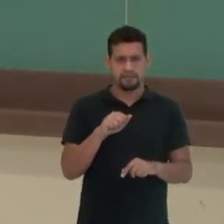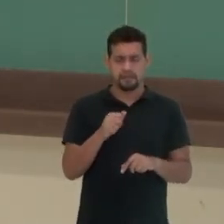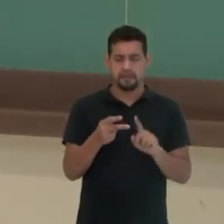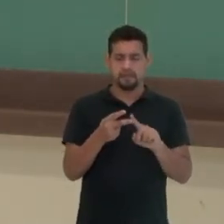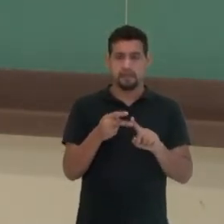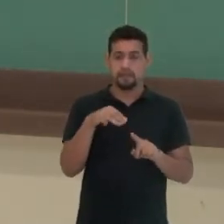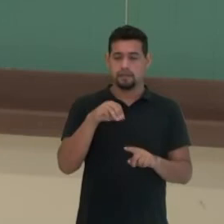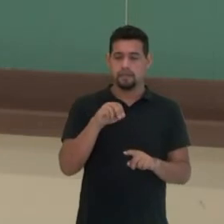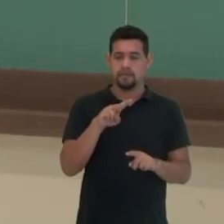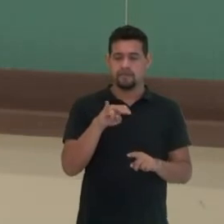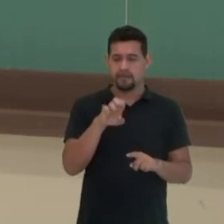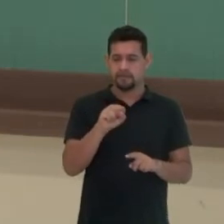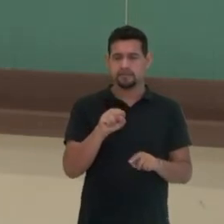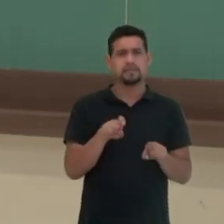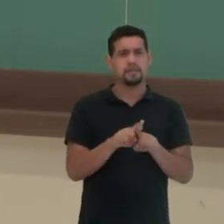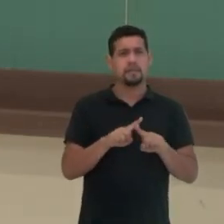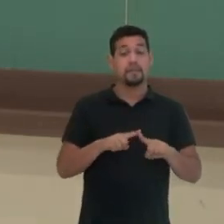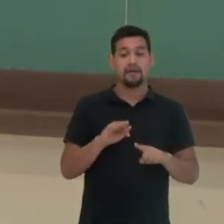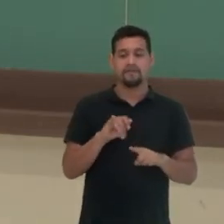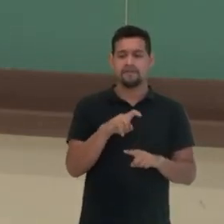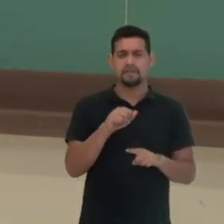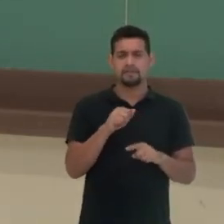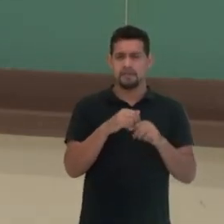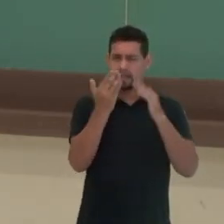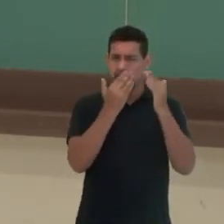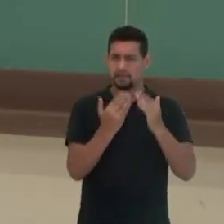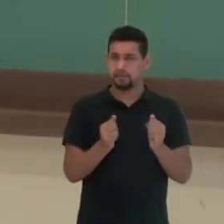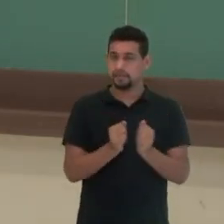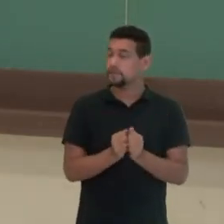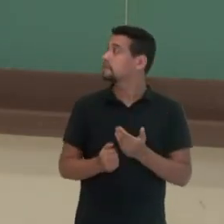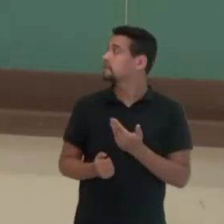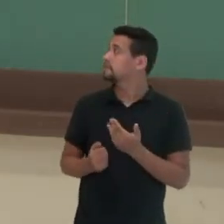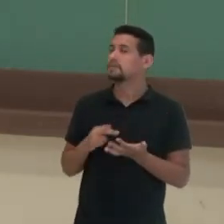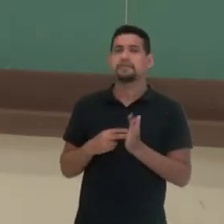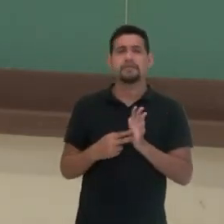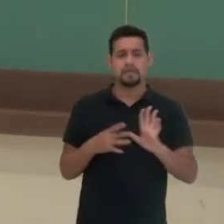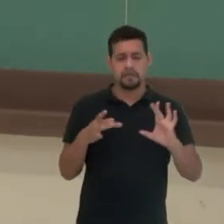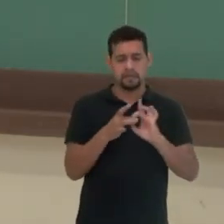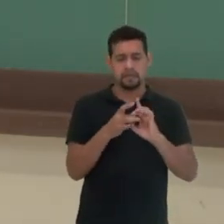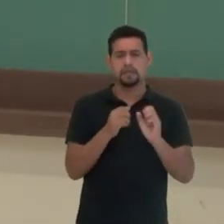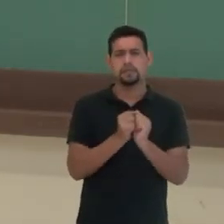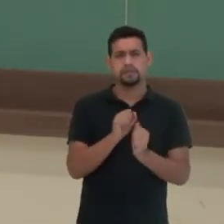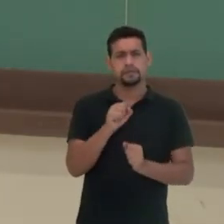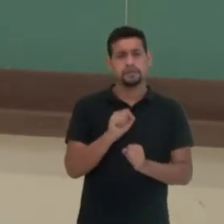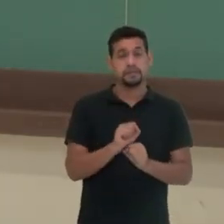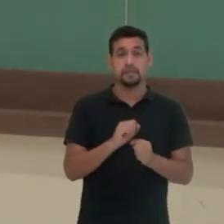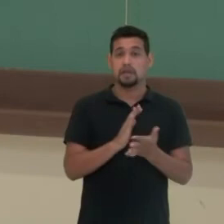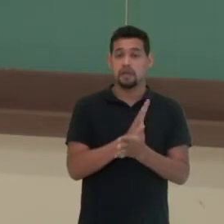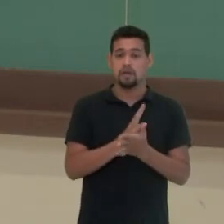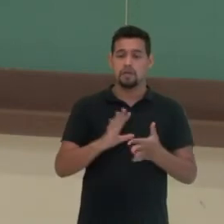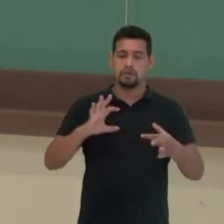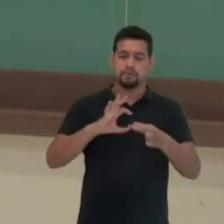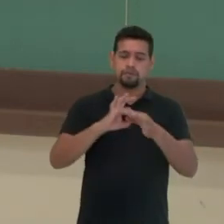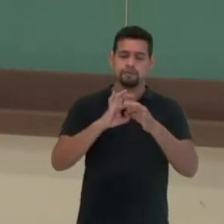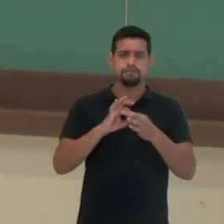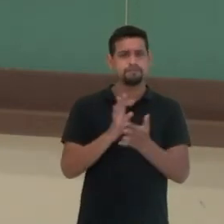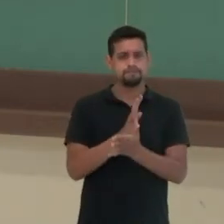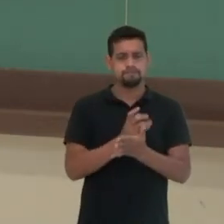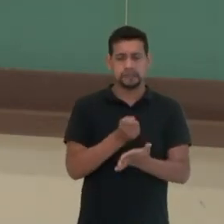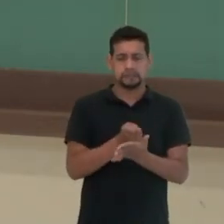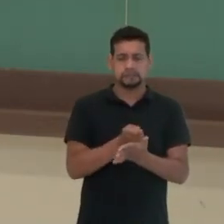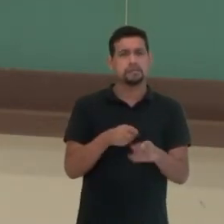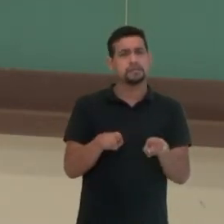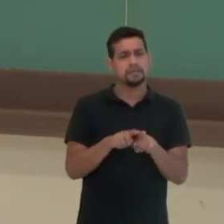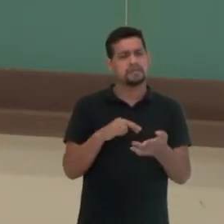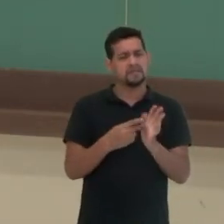e móveis, né? As fixas, olha aqui, ó, confere comigo. Elas são presas, né, a algum suporte, a alguma superfície,